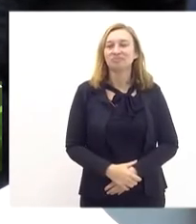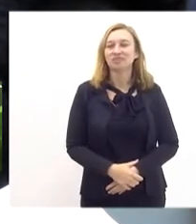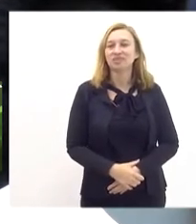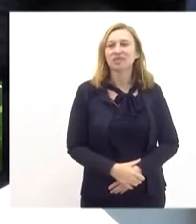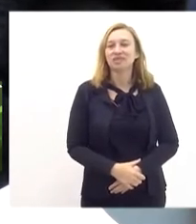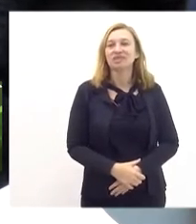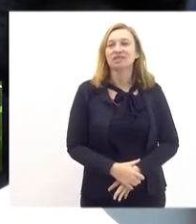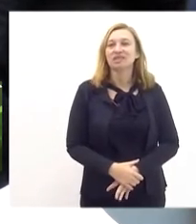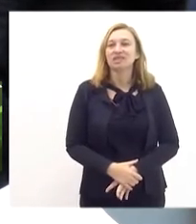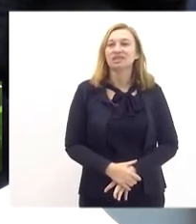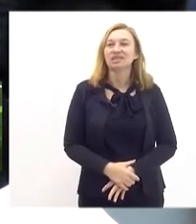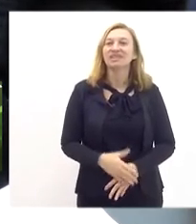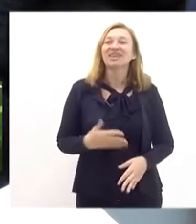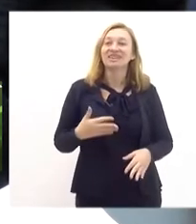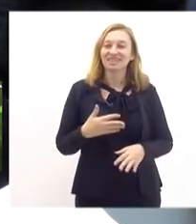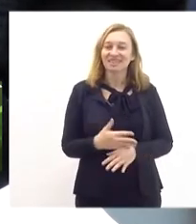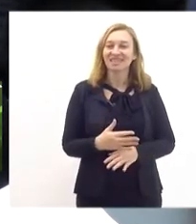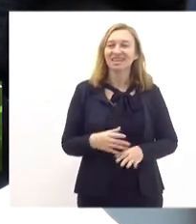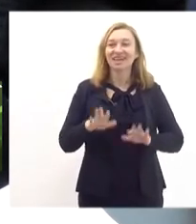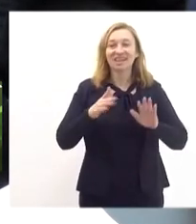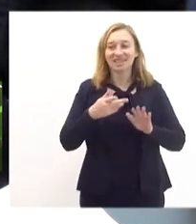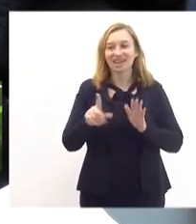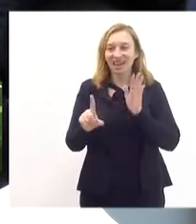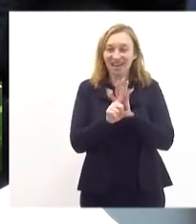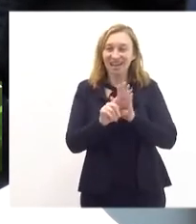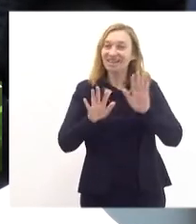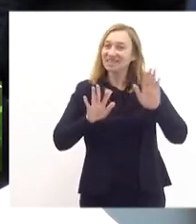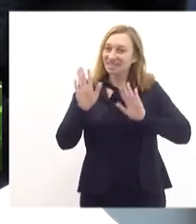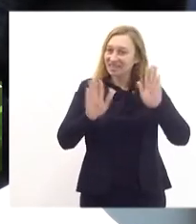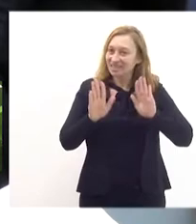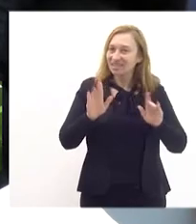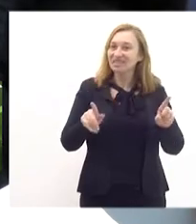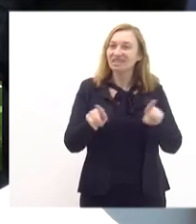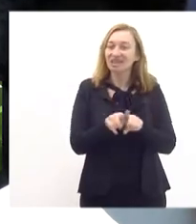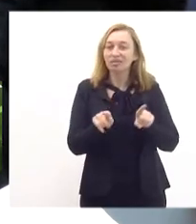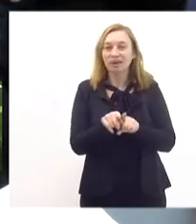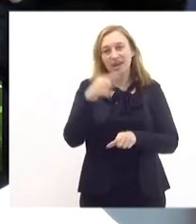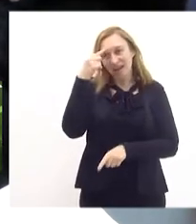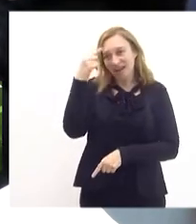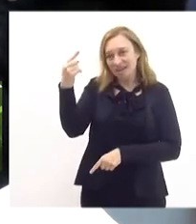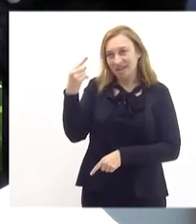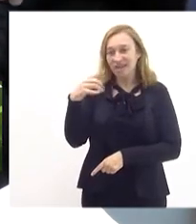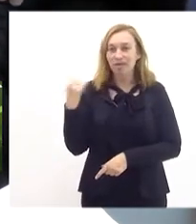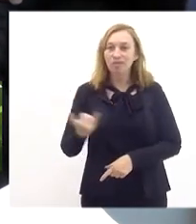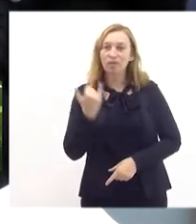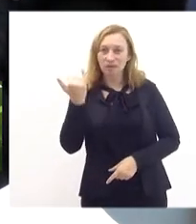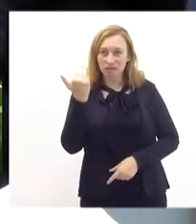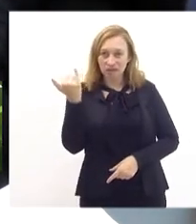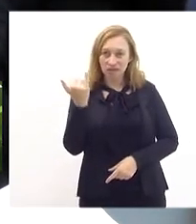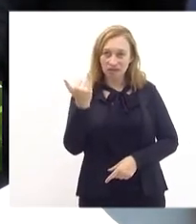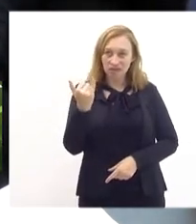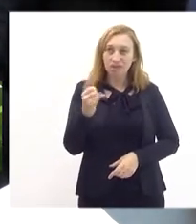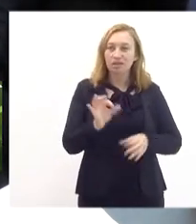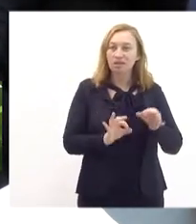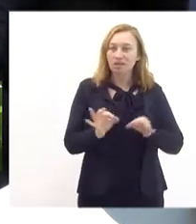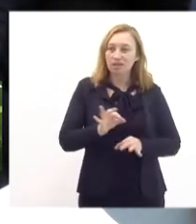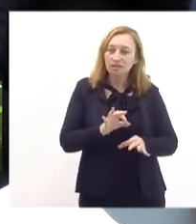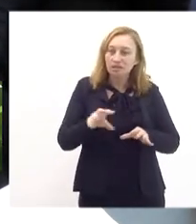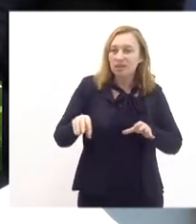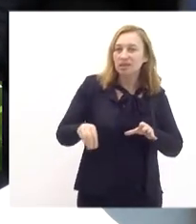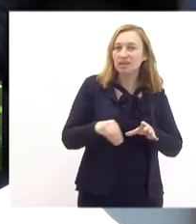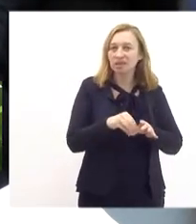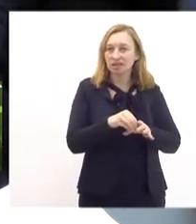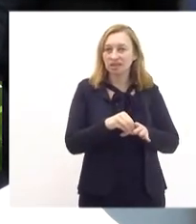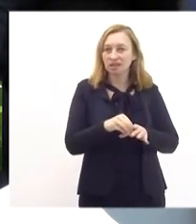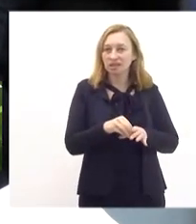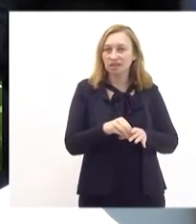E aí a gente chega na lei de licitações, que também vem introjetando a ideia e a importância dos programas de integridade